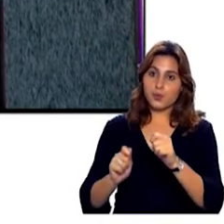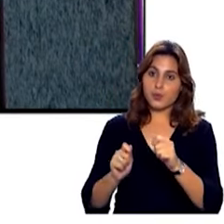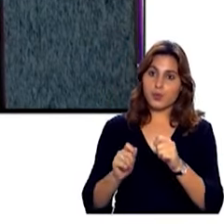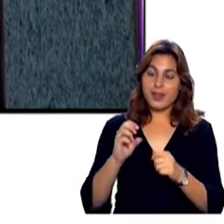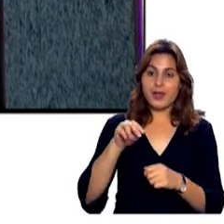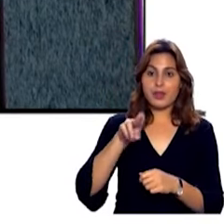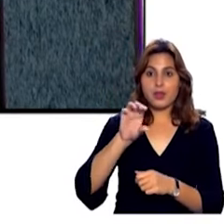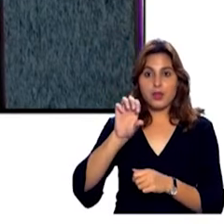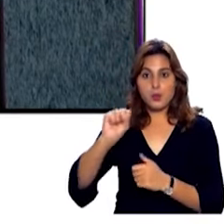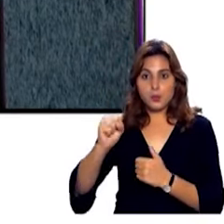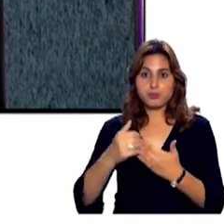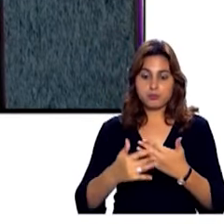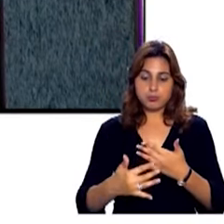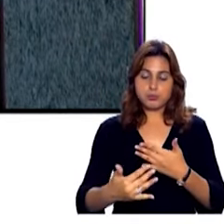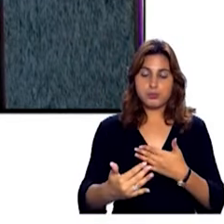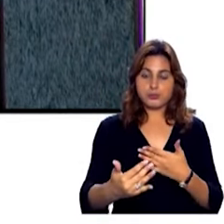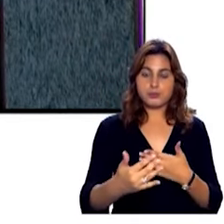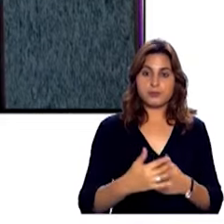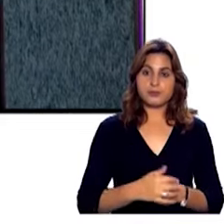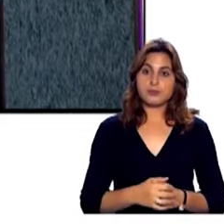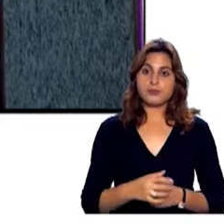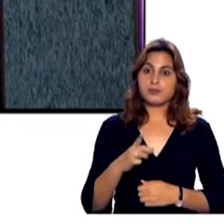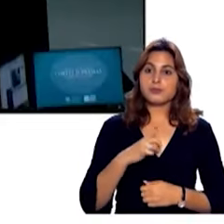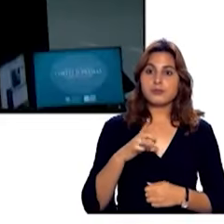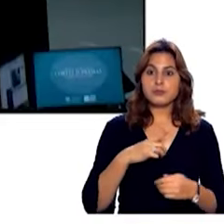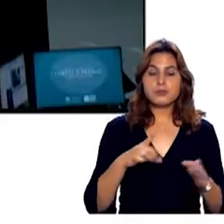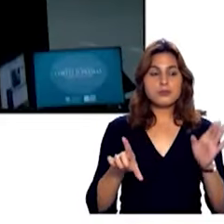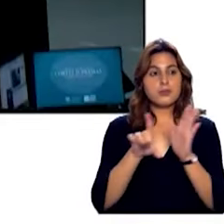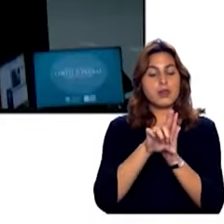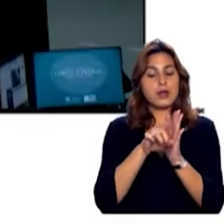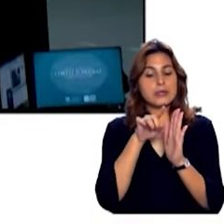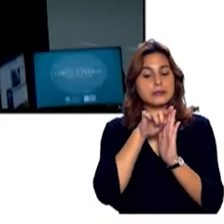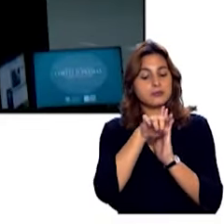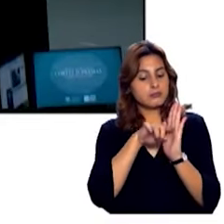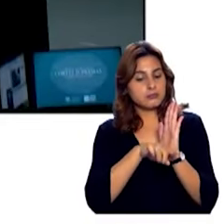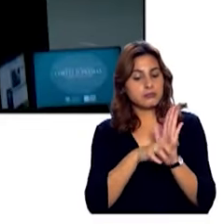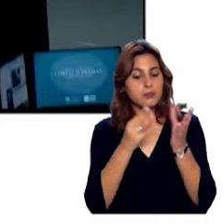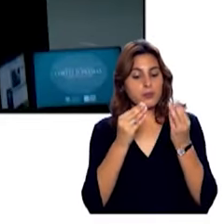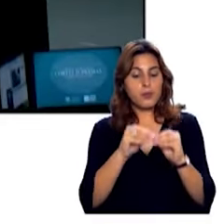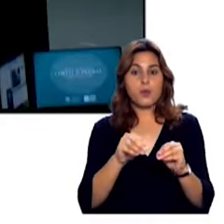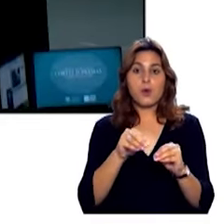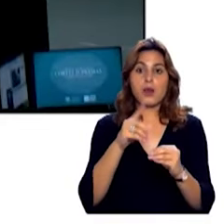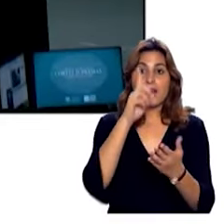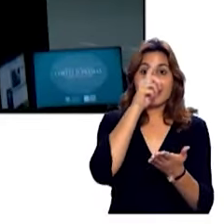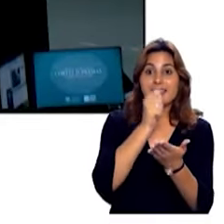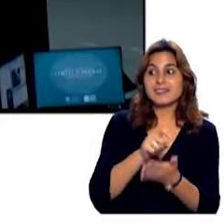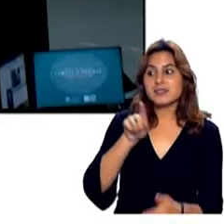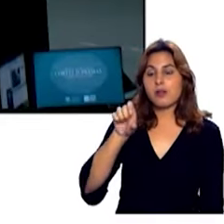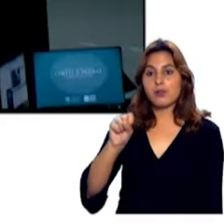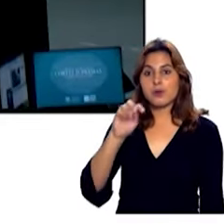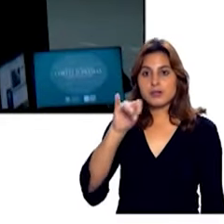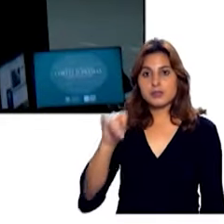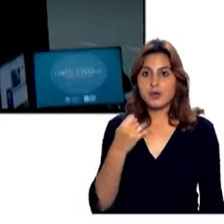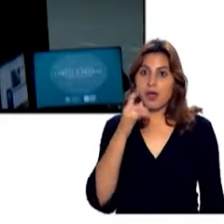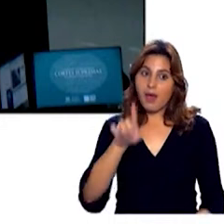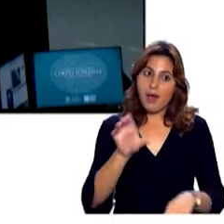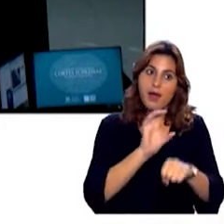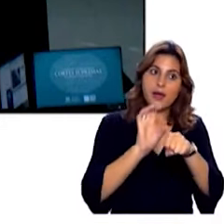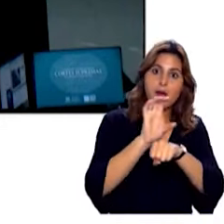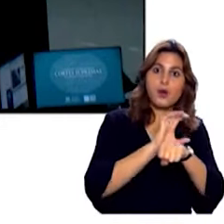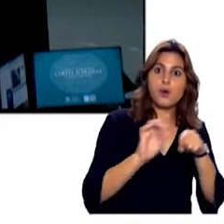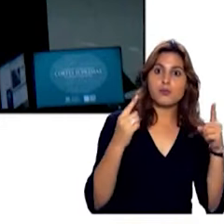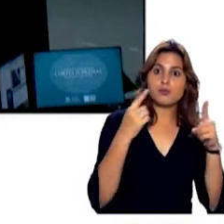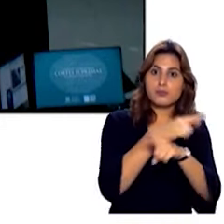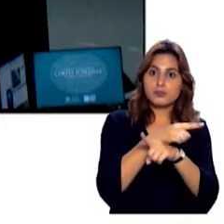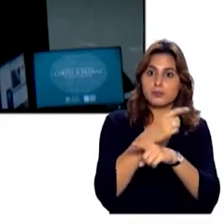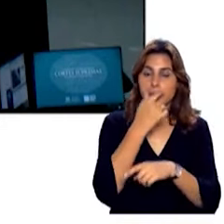demonstrar que a interpretação firmada pelo STJ é inconstitucional